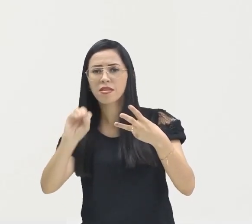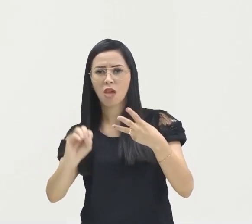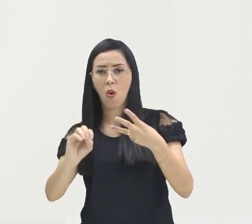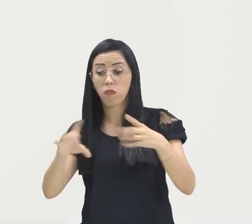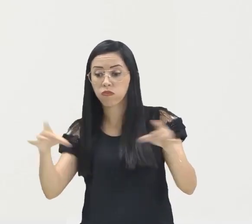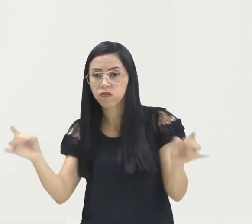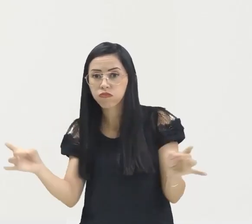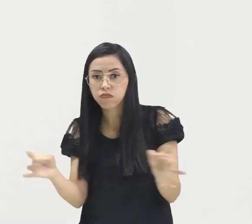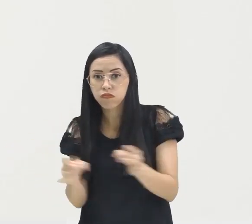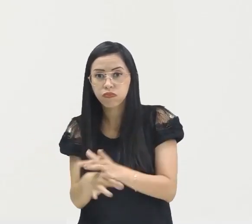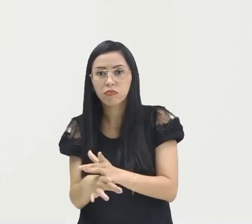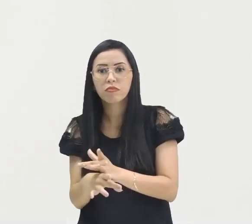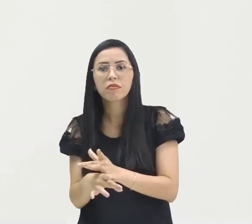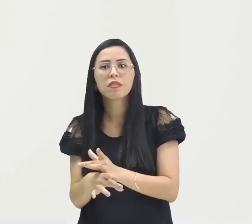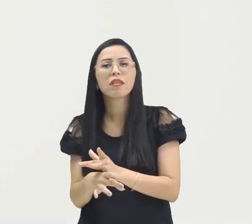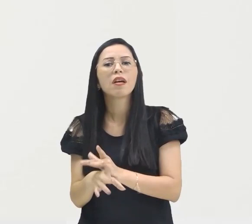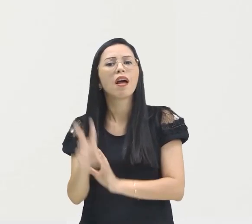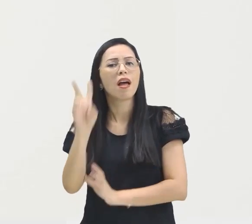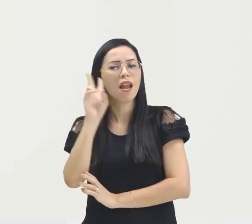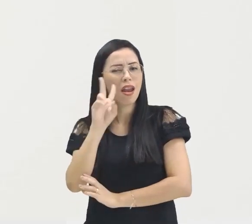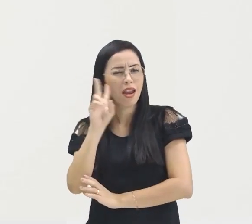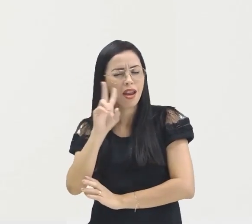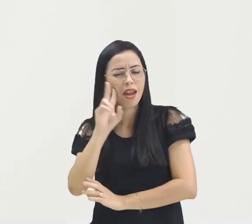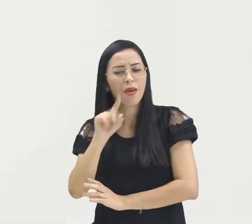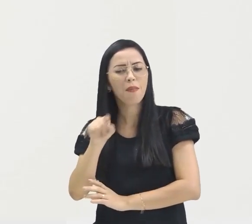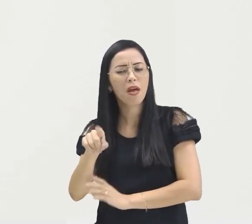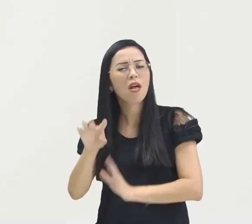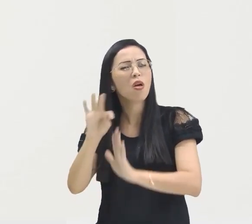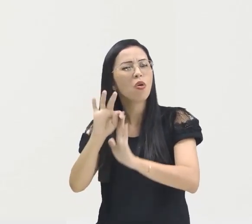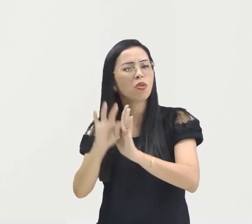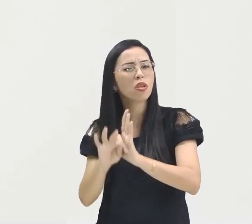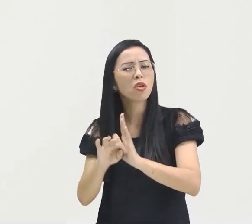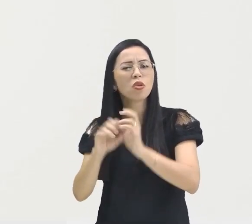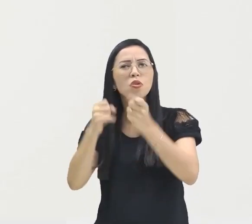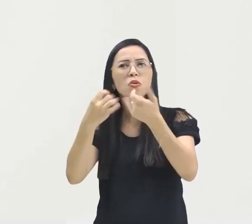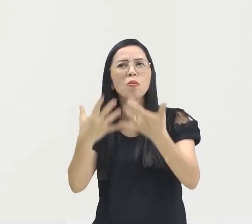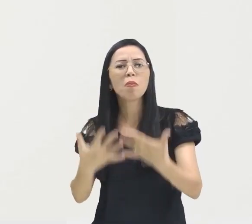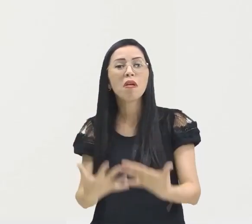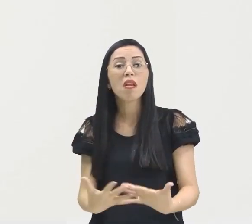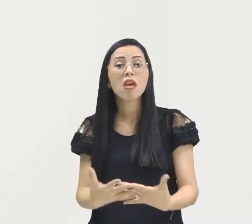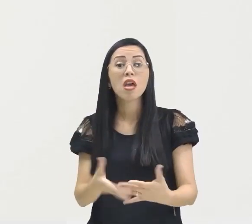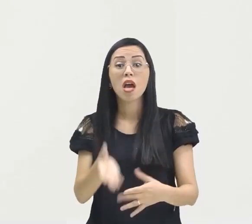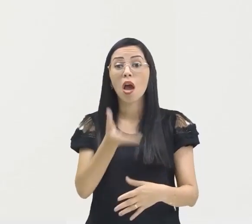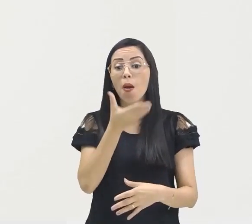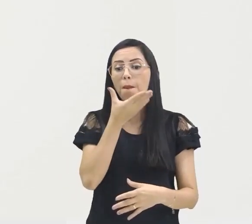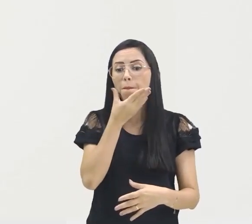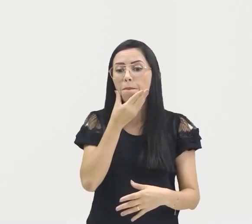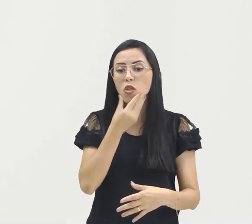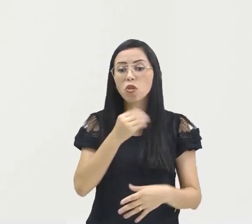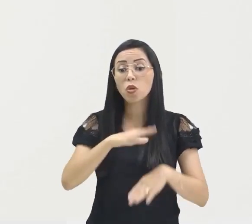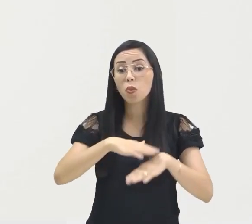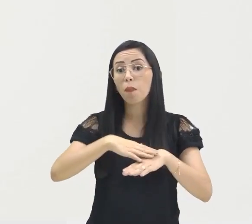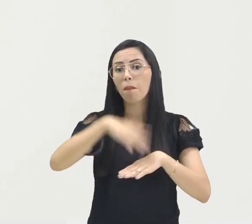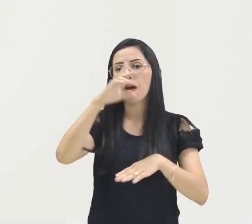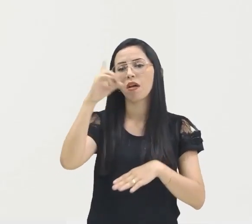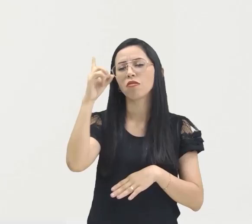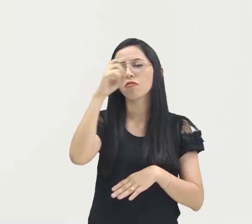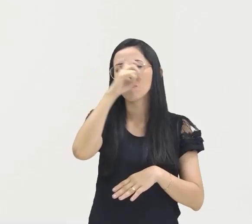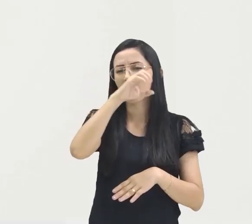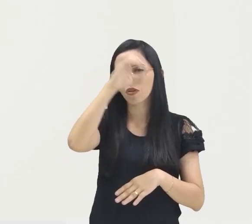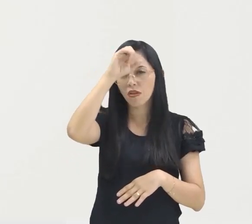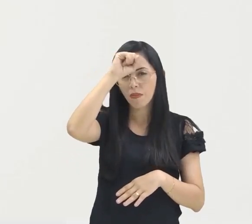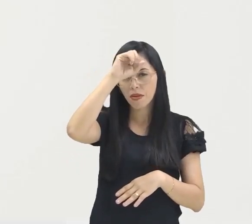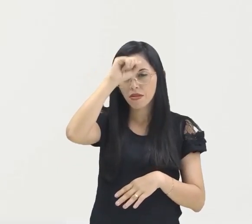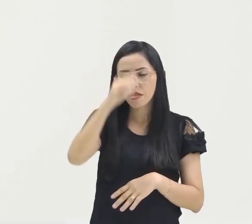que é mais em crianças, né? Aparece mais em meninos do que em meninas. E as crianças têm, mas é mais, a